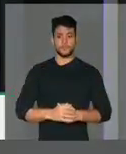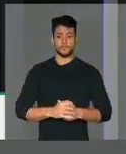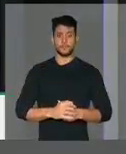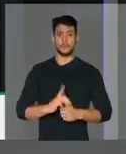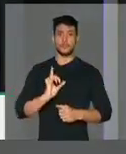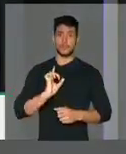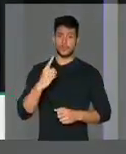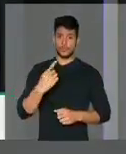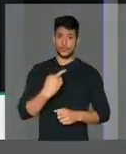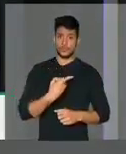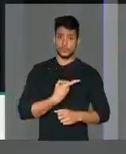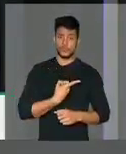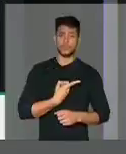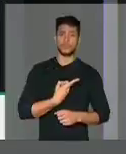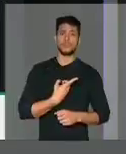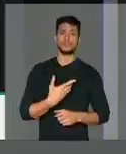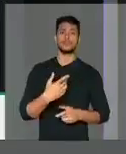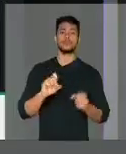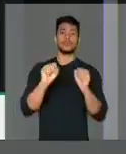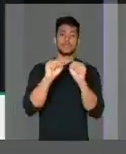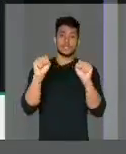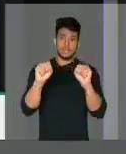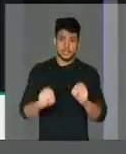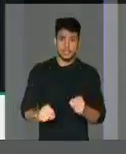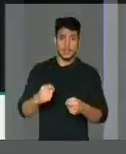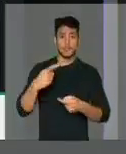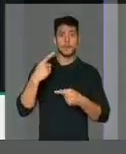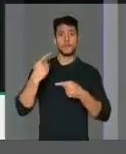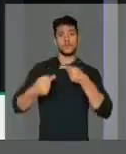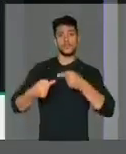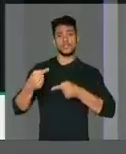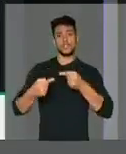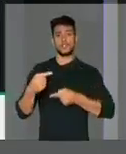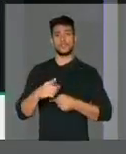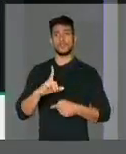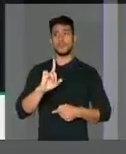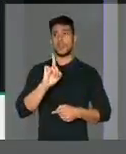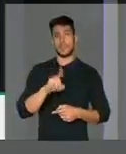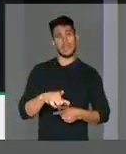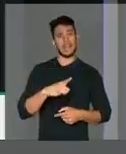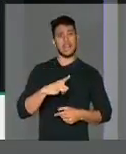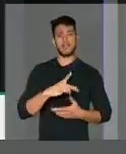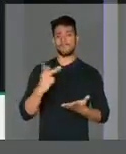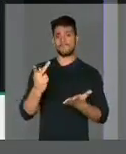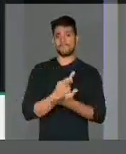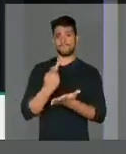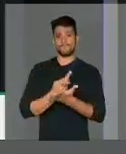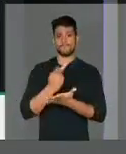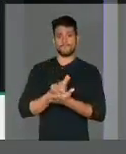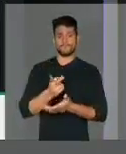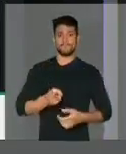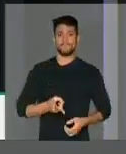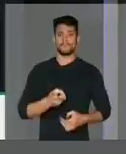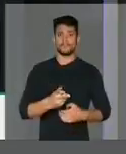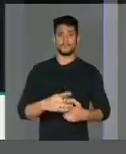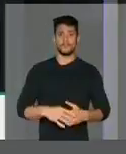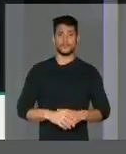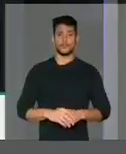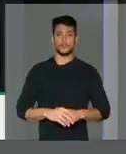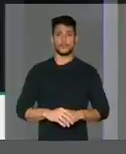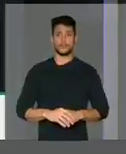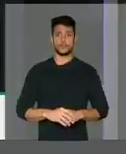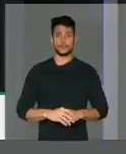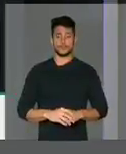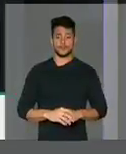presidencialismo brasileiro, infelizmente, só produz desastre. O presidencialismo brasileiro é imperial,